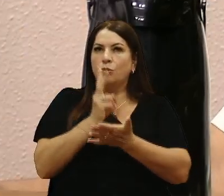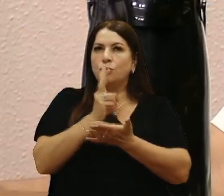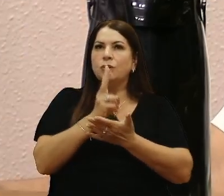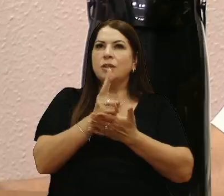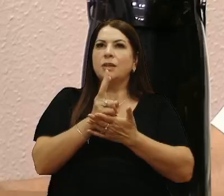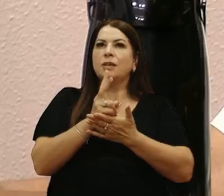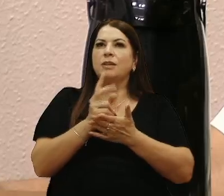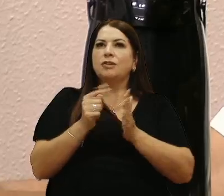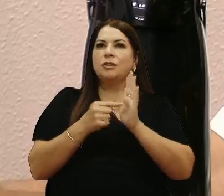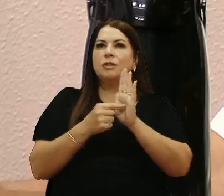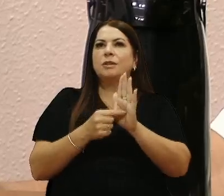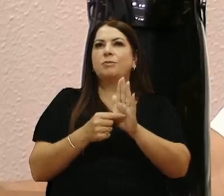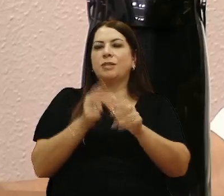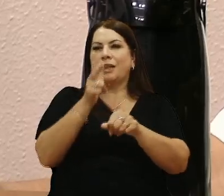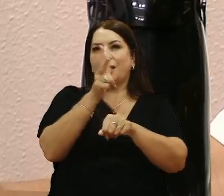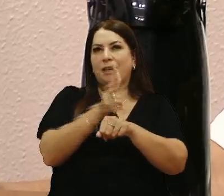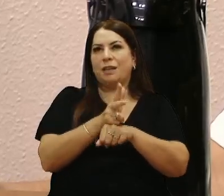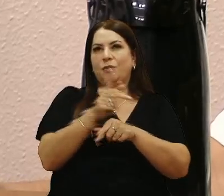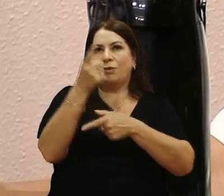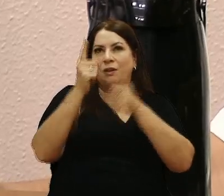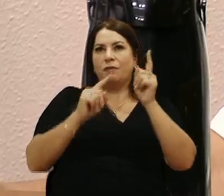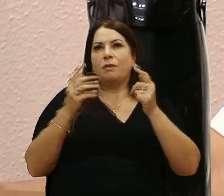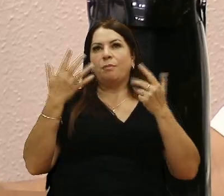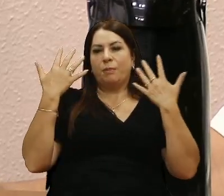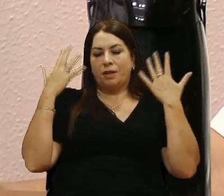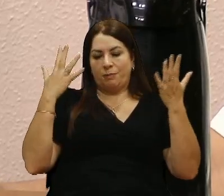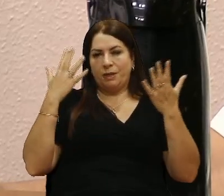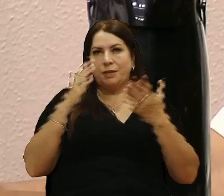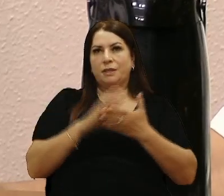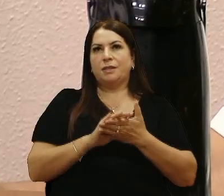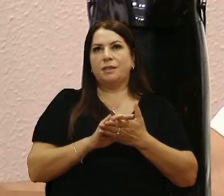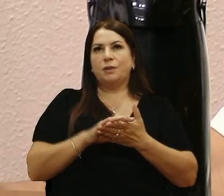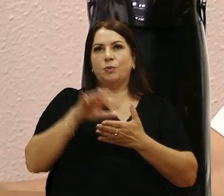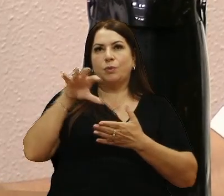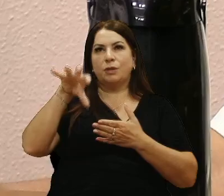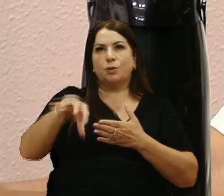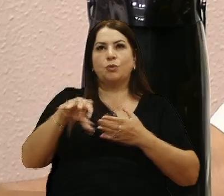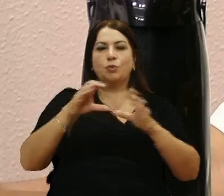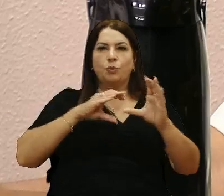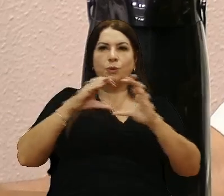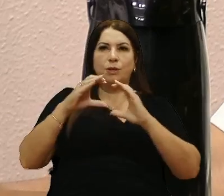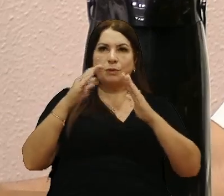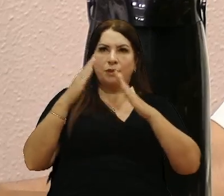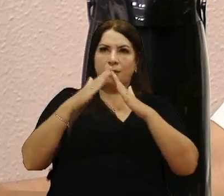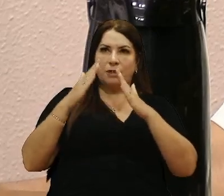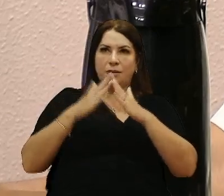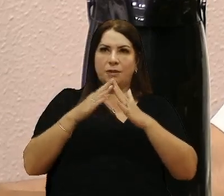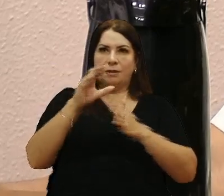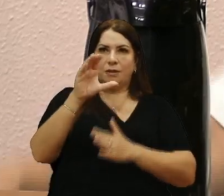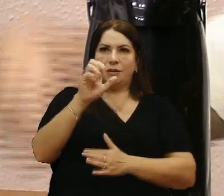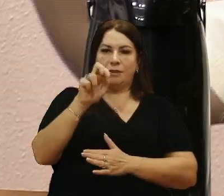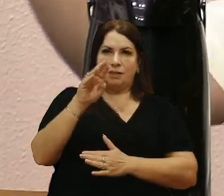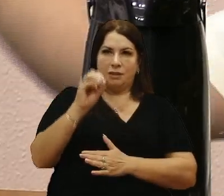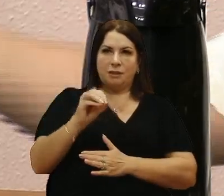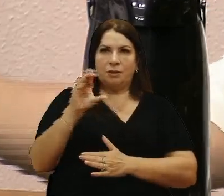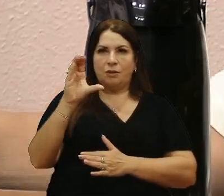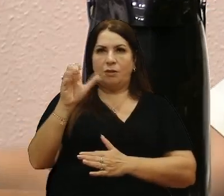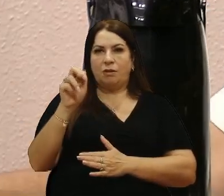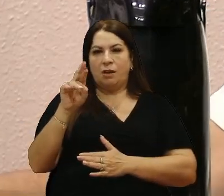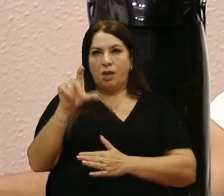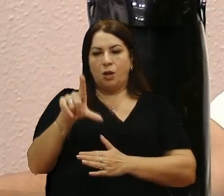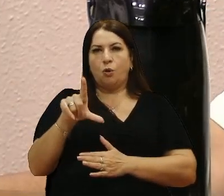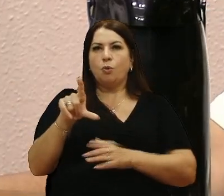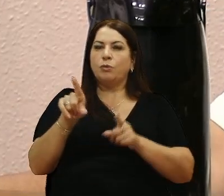à transmissão do Carnaval. Então, parabéns, quero aqui parabenizar o setor de comunicação da casa, o Ciro e a Carol, que